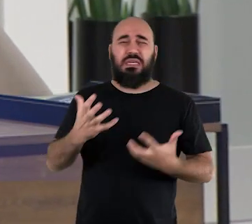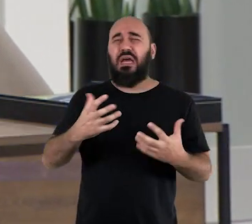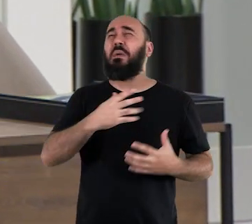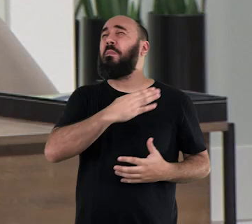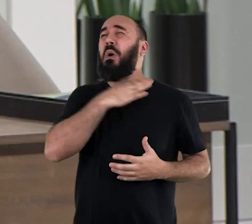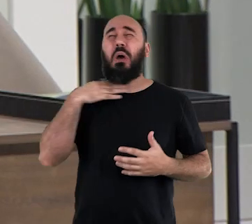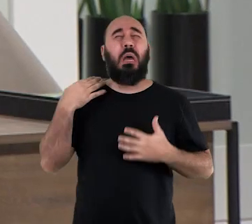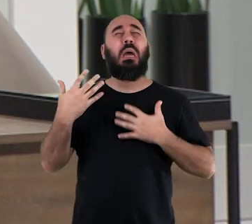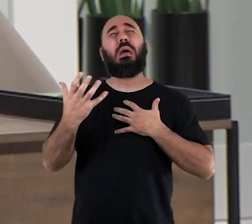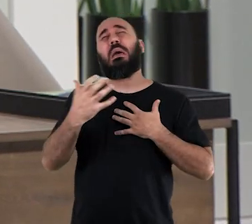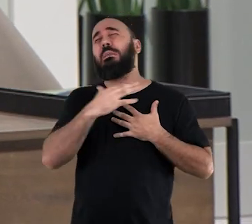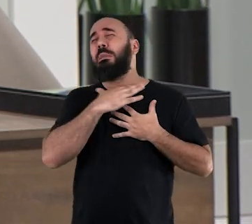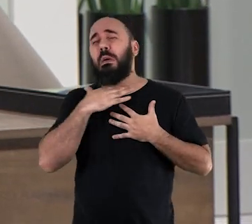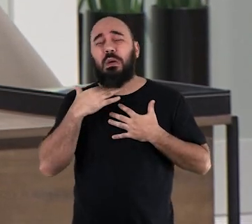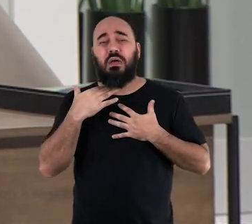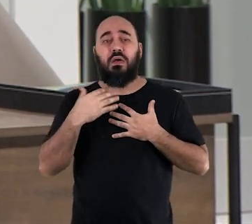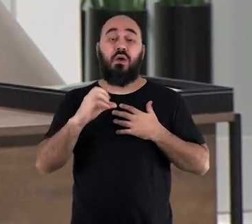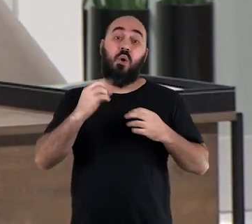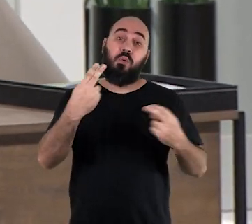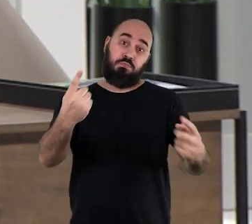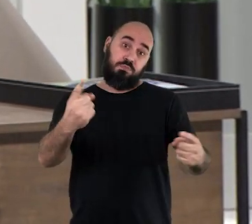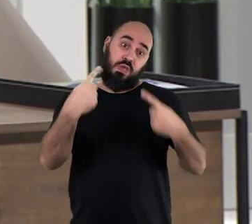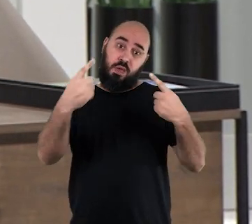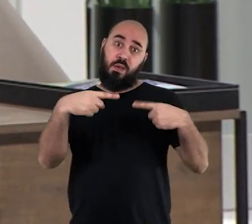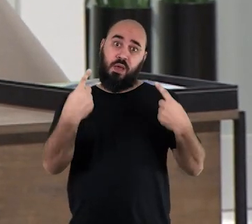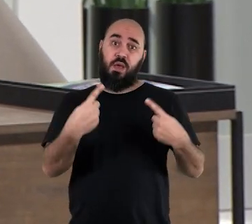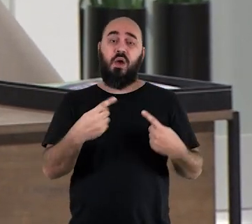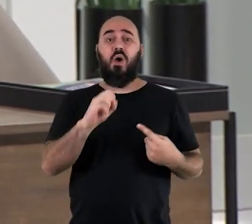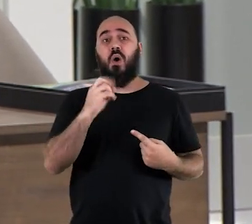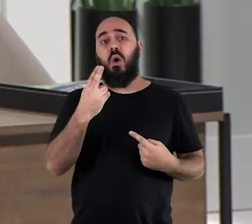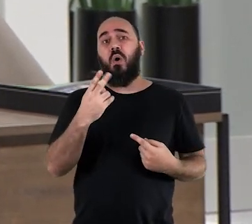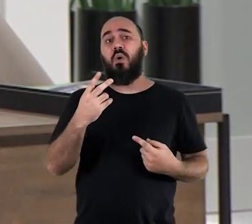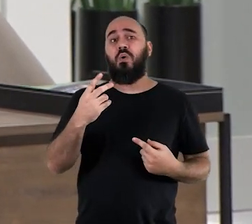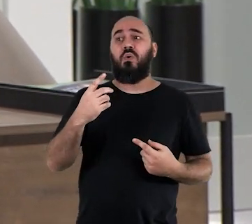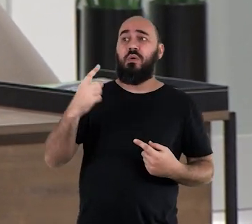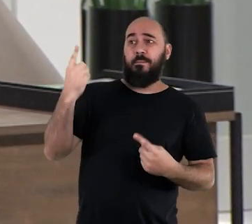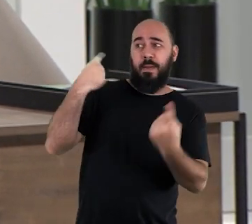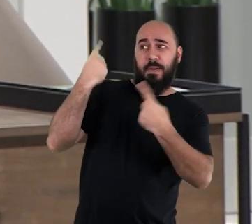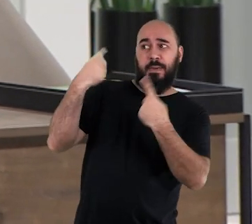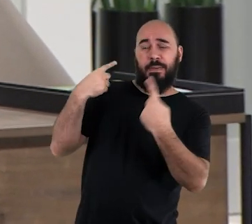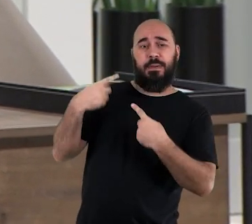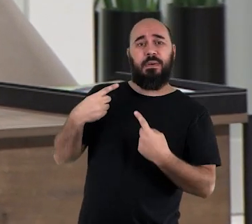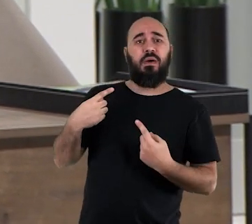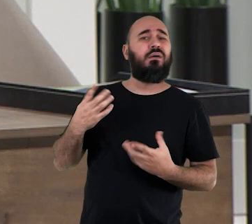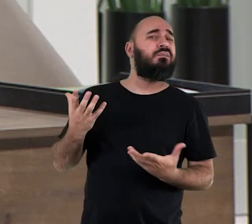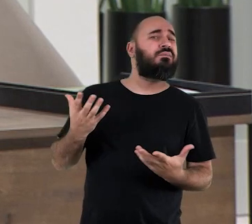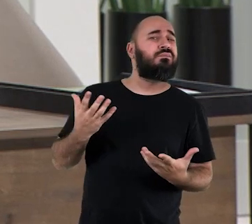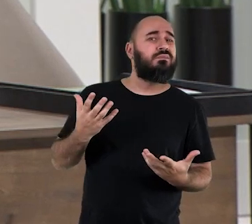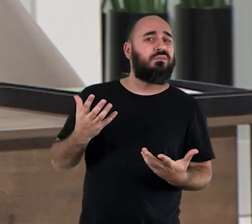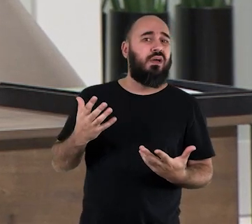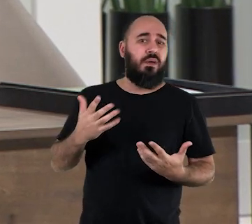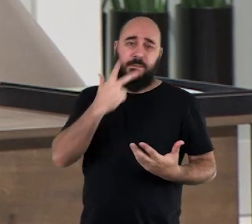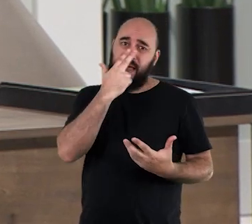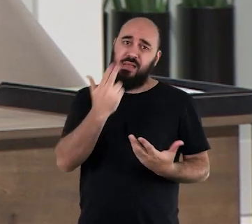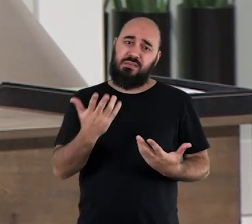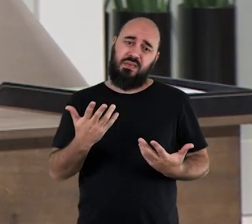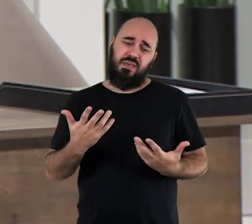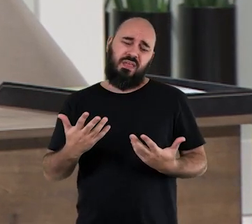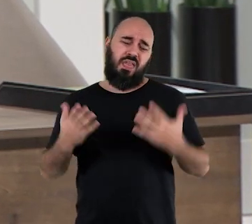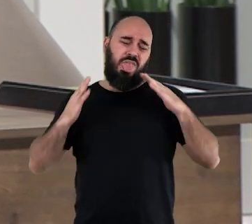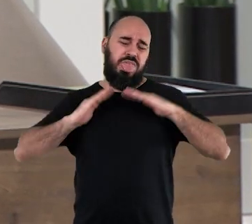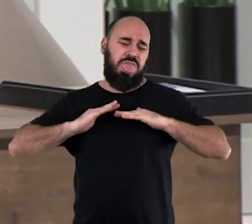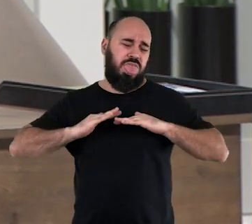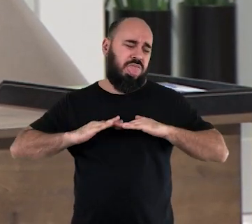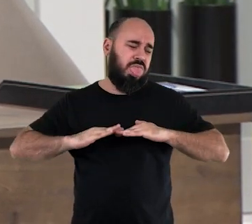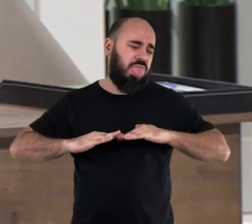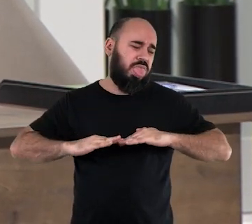incompreendido, desprezado, zombado ou até perseguido, e você também perdeu a alegria da vida e sentiu vontade de morrer? Olha